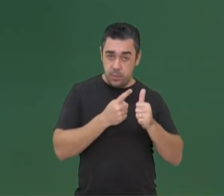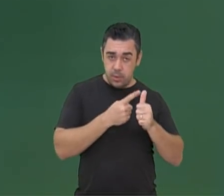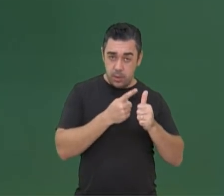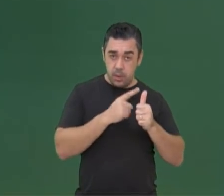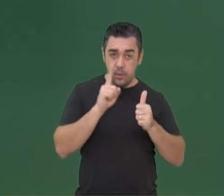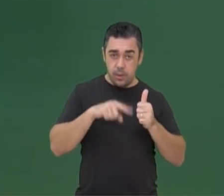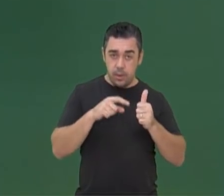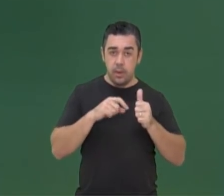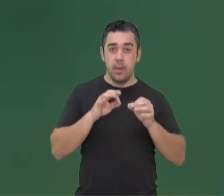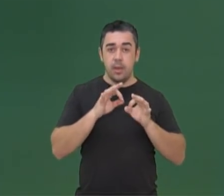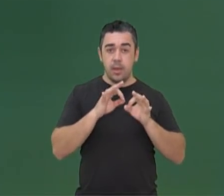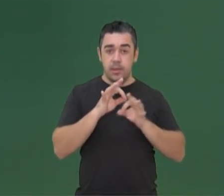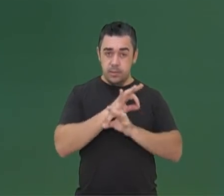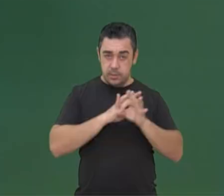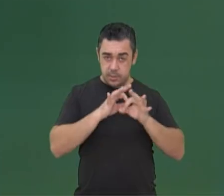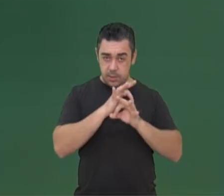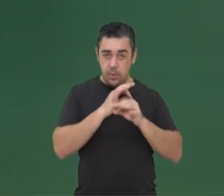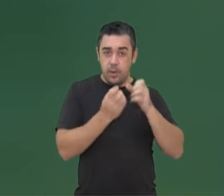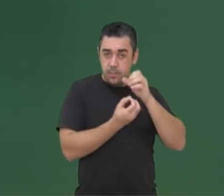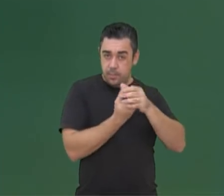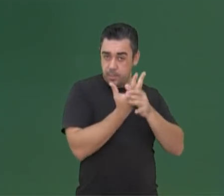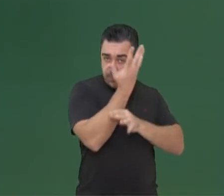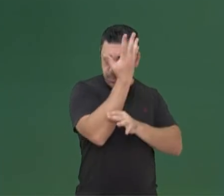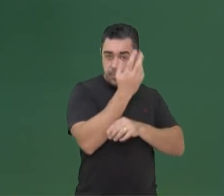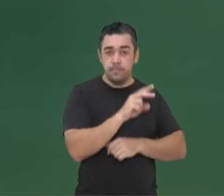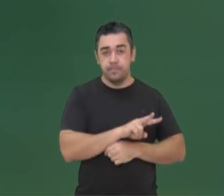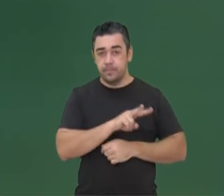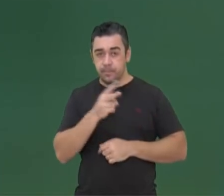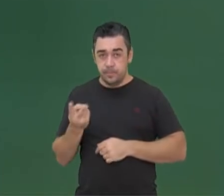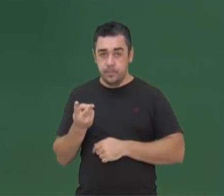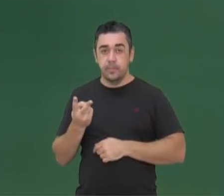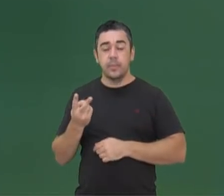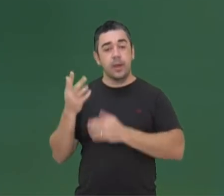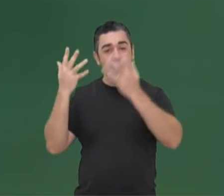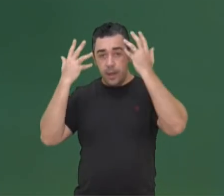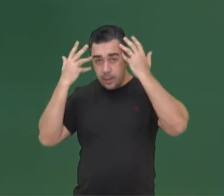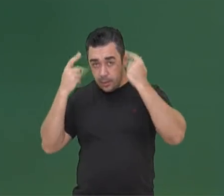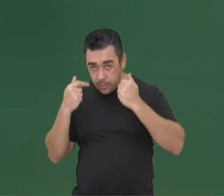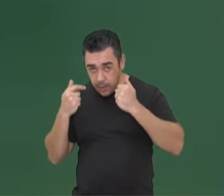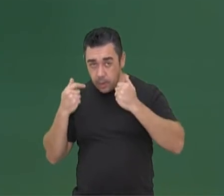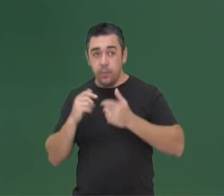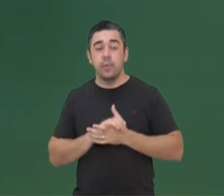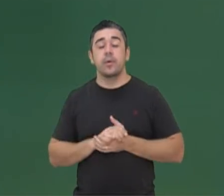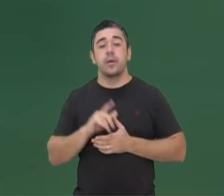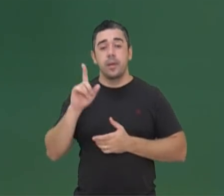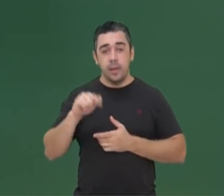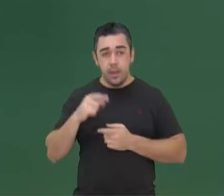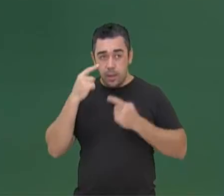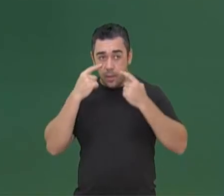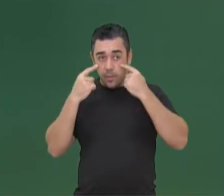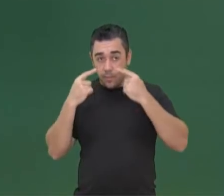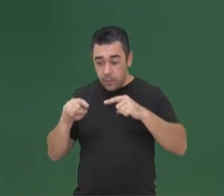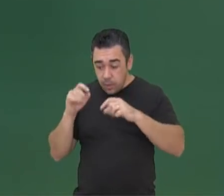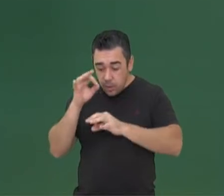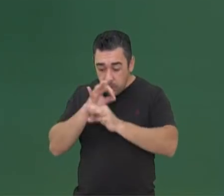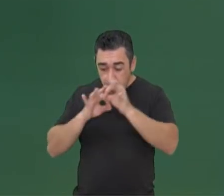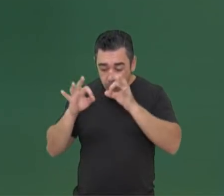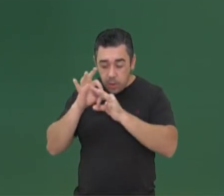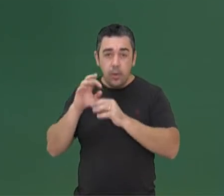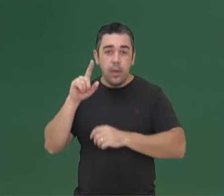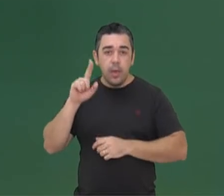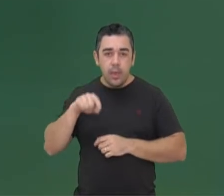uma célula, de células vegetais, e a segunda de células animais, foram visualizadas, foram